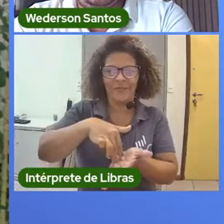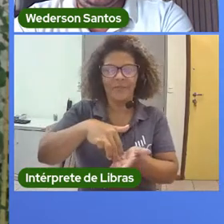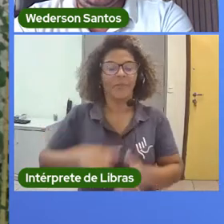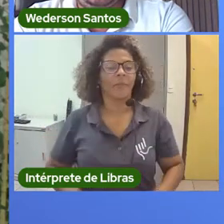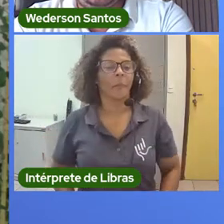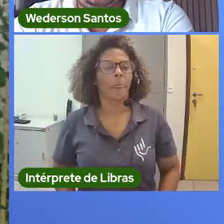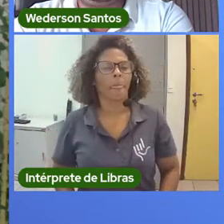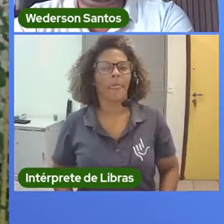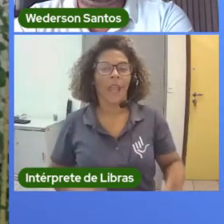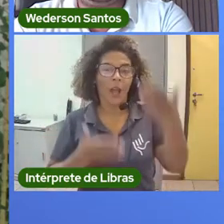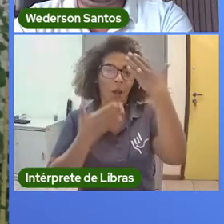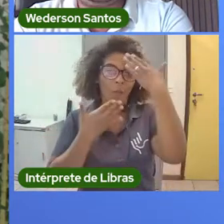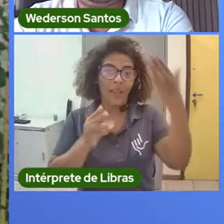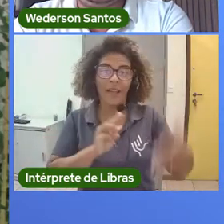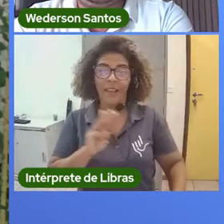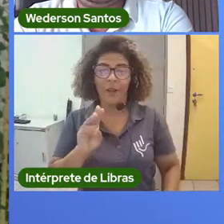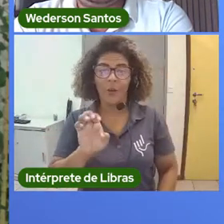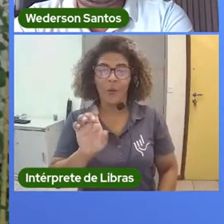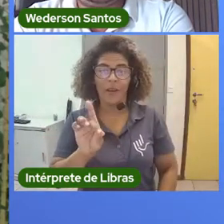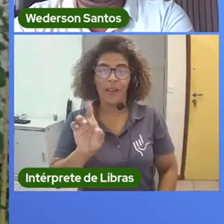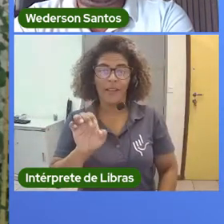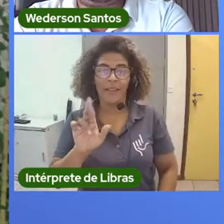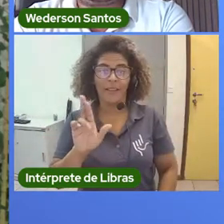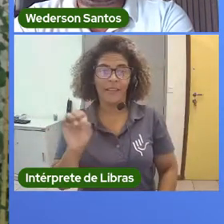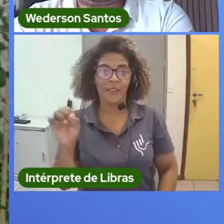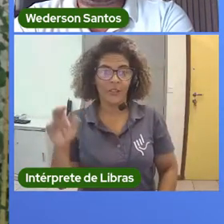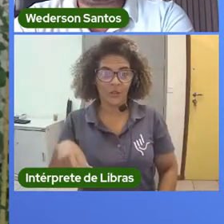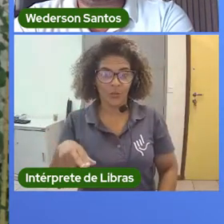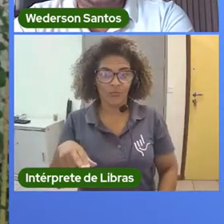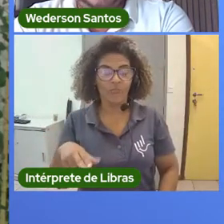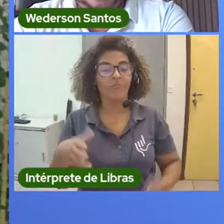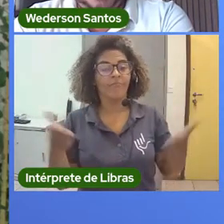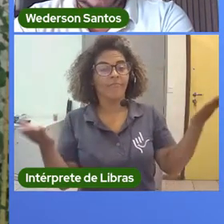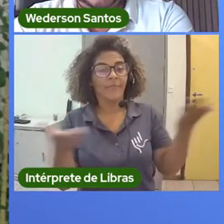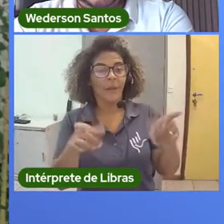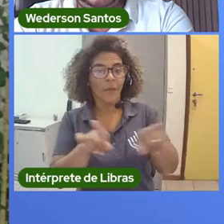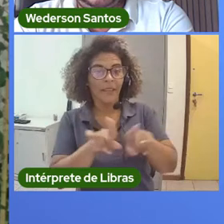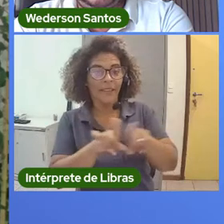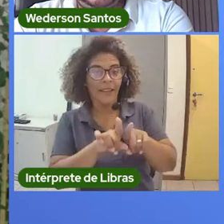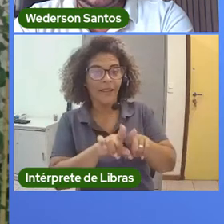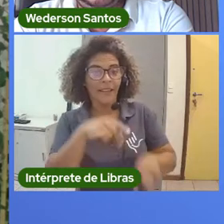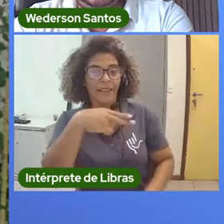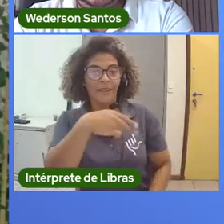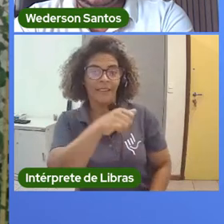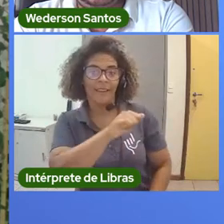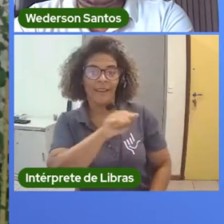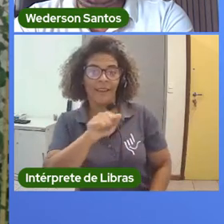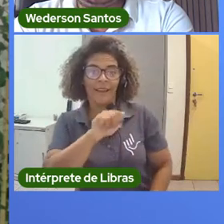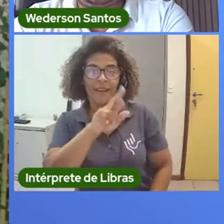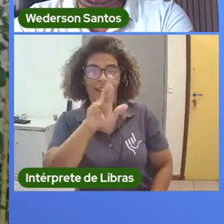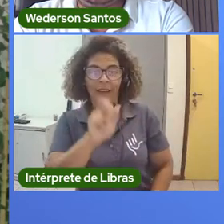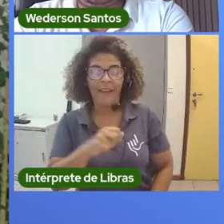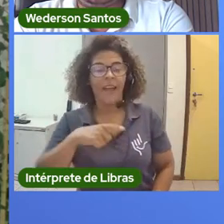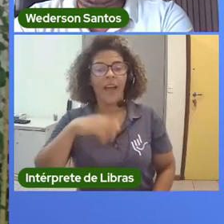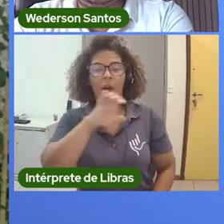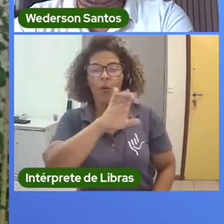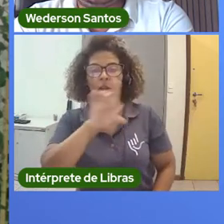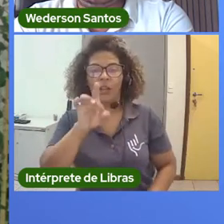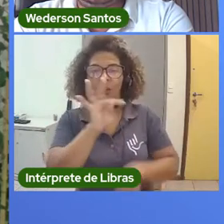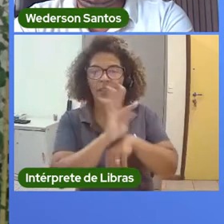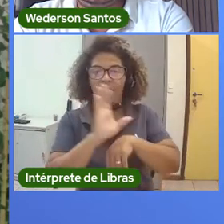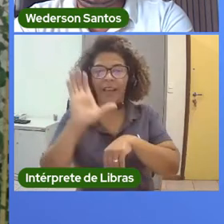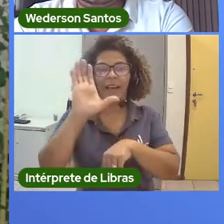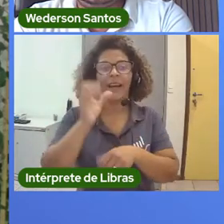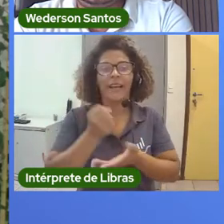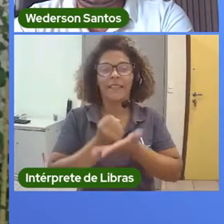Obrigado, Ederson. Está comigo aqui também a Nayara, nossa coordenadora técnica de assistência social aqui do Instituto. Boa tarde, Nayara.